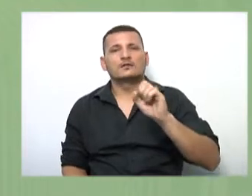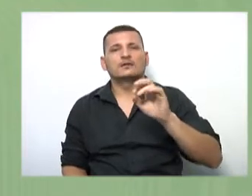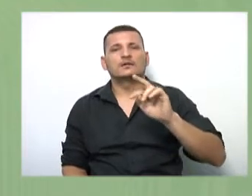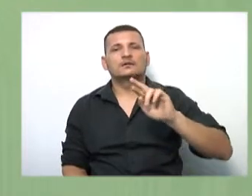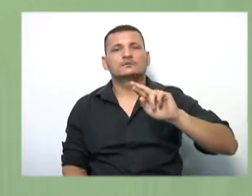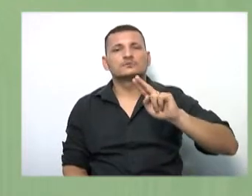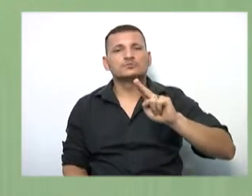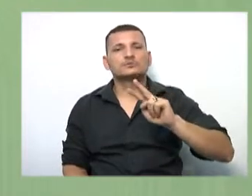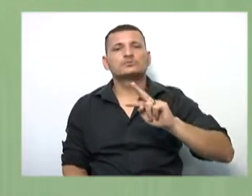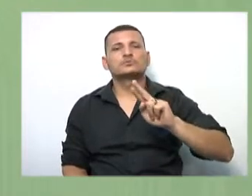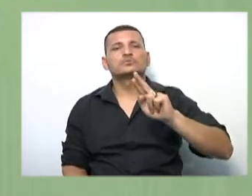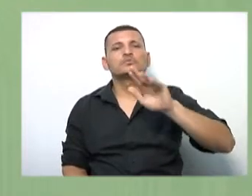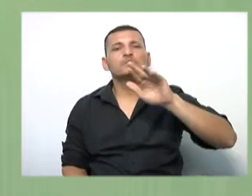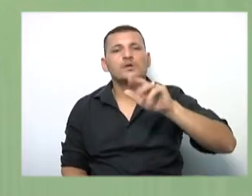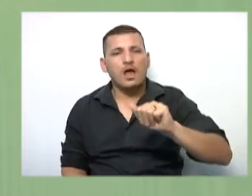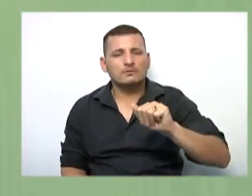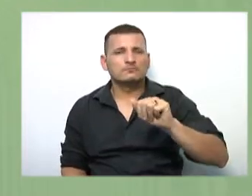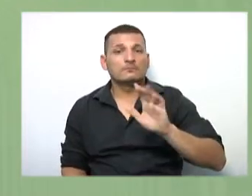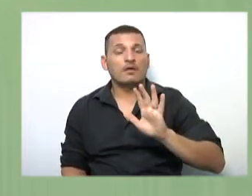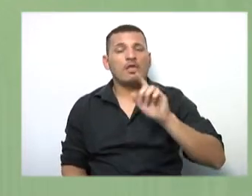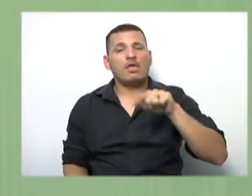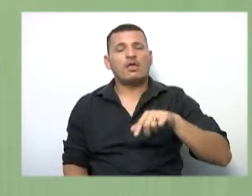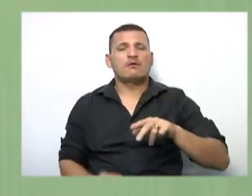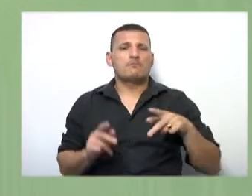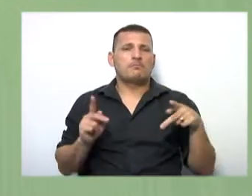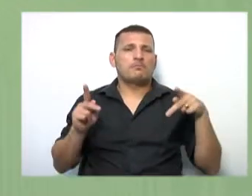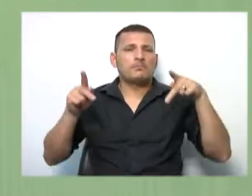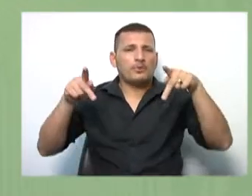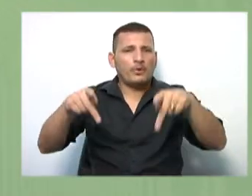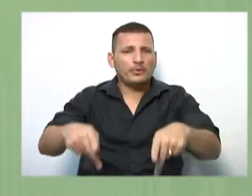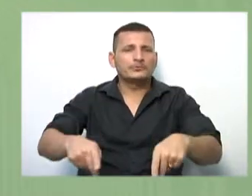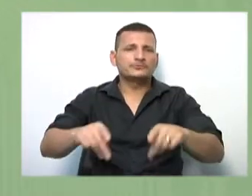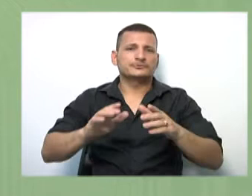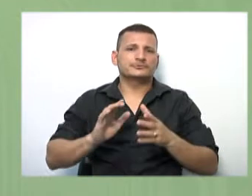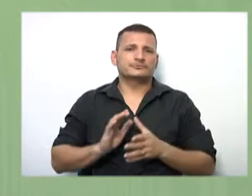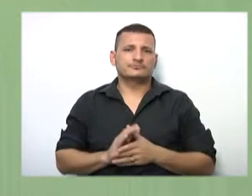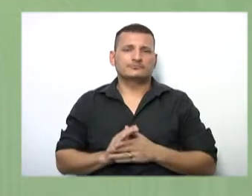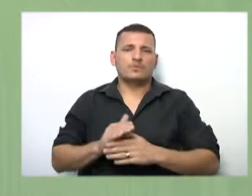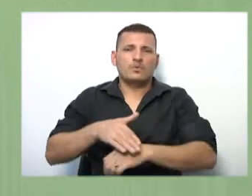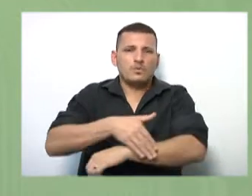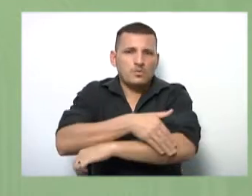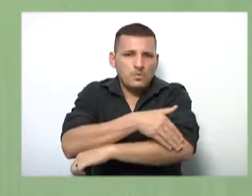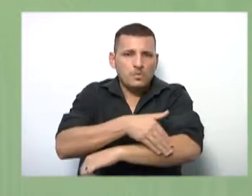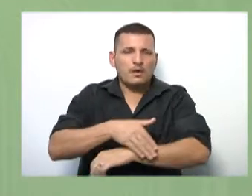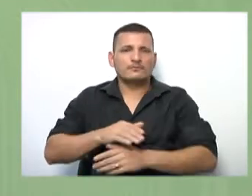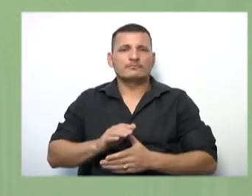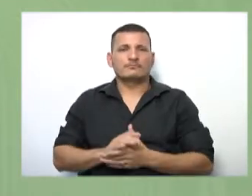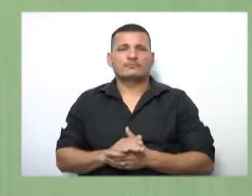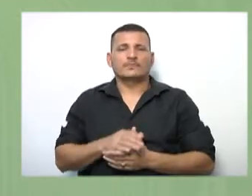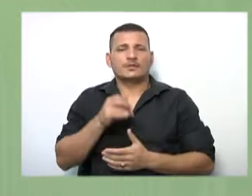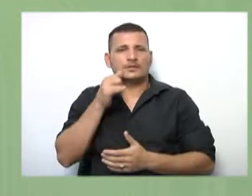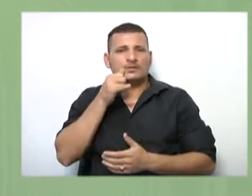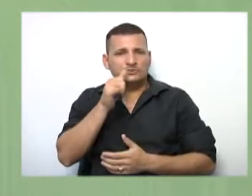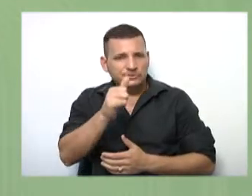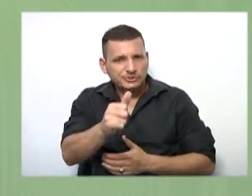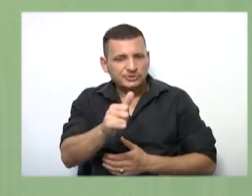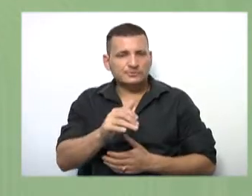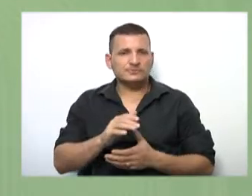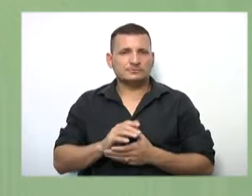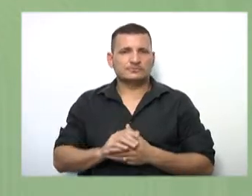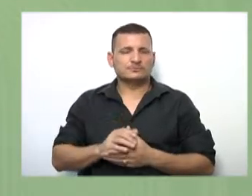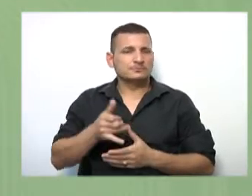esgoto, de coleta de esgoto, de água encanada, fornecimento de energia elétrica, telefonia.